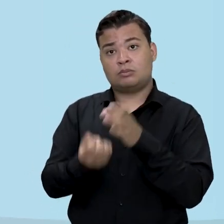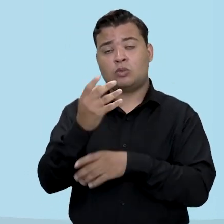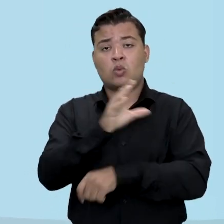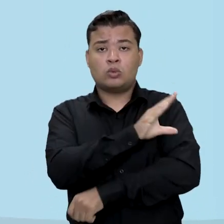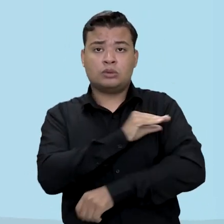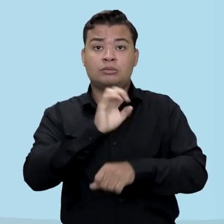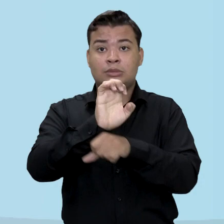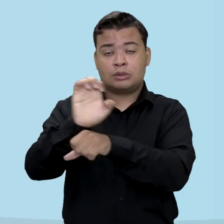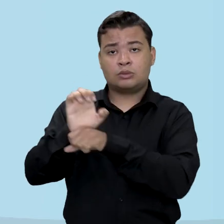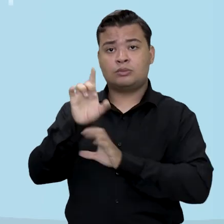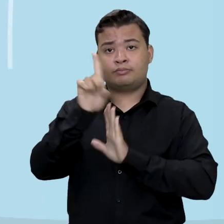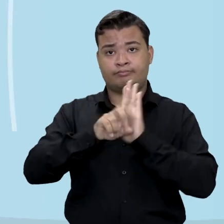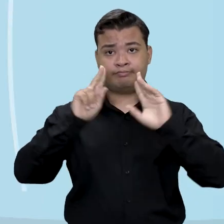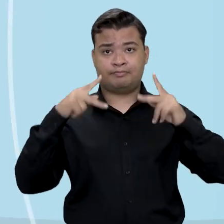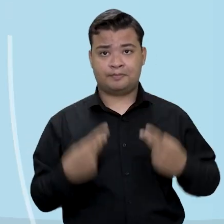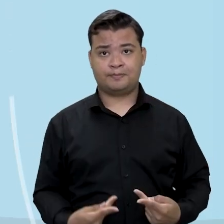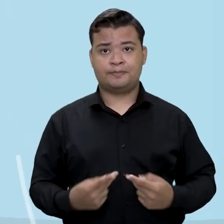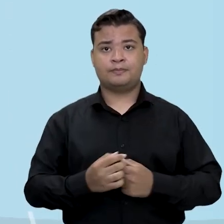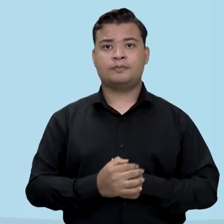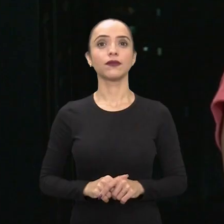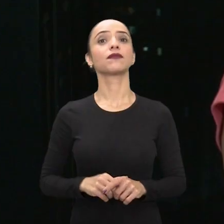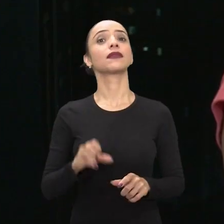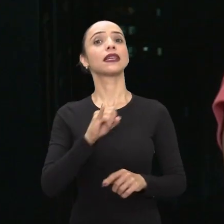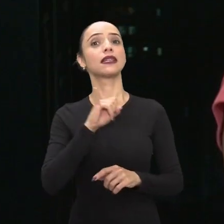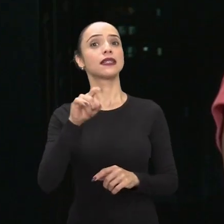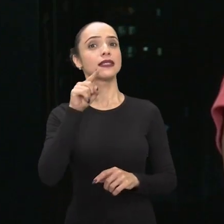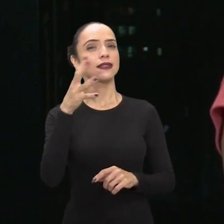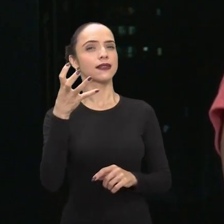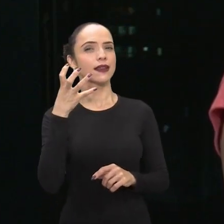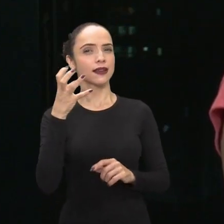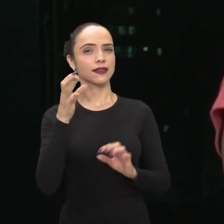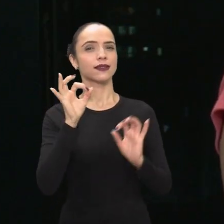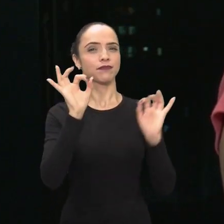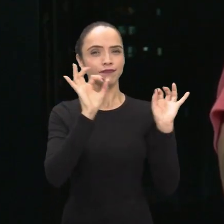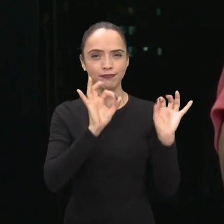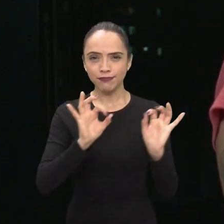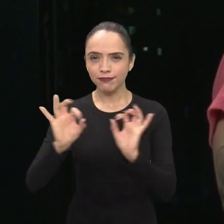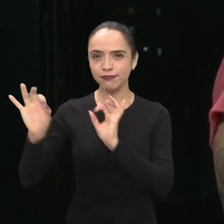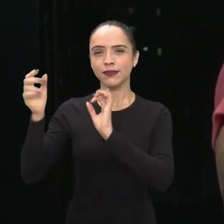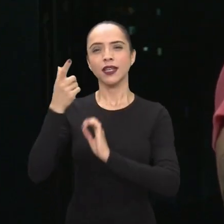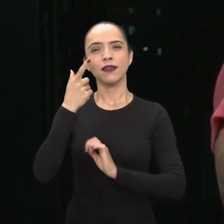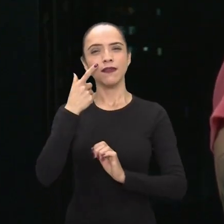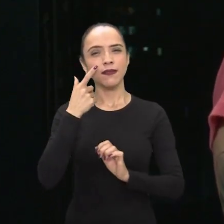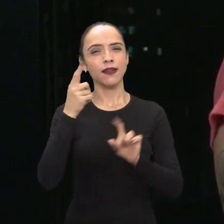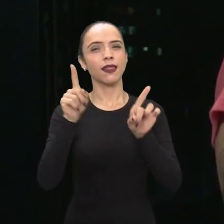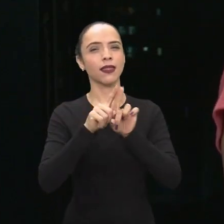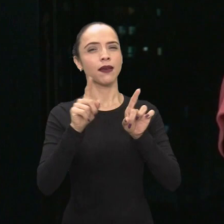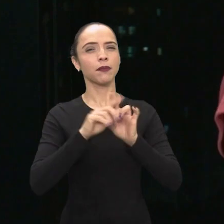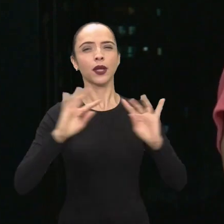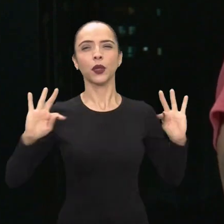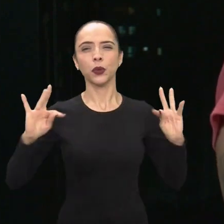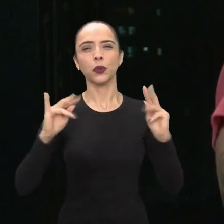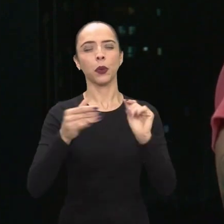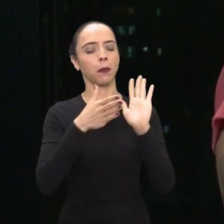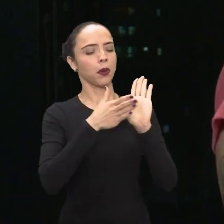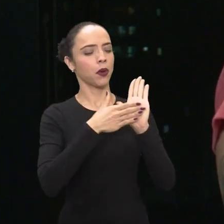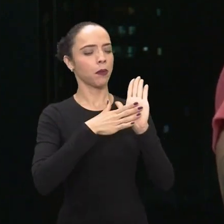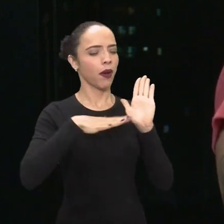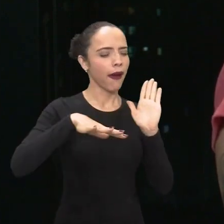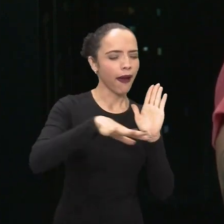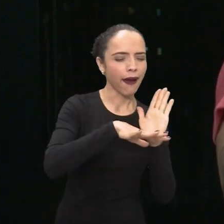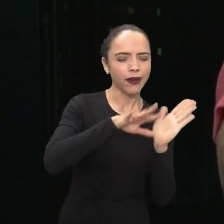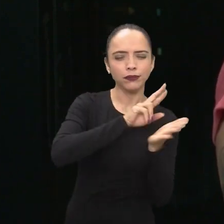instalação do Conselho Estadual de direitos humanos se você quiser conferir todas as propostas nas mais diferentes